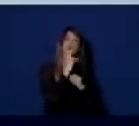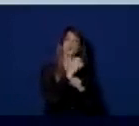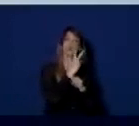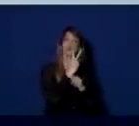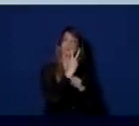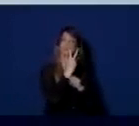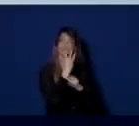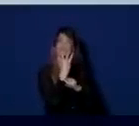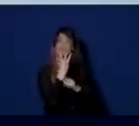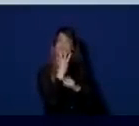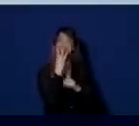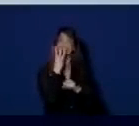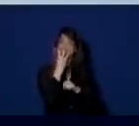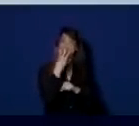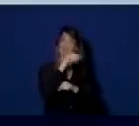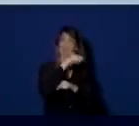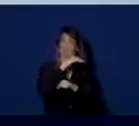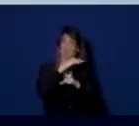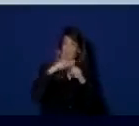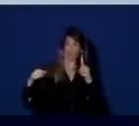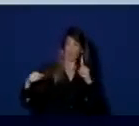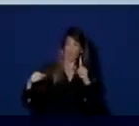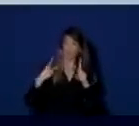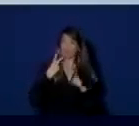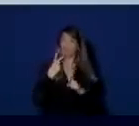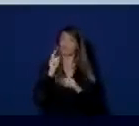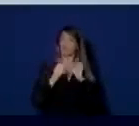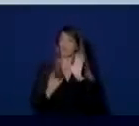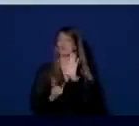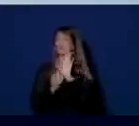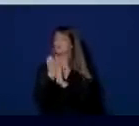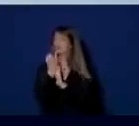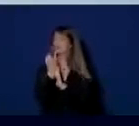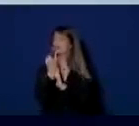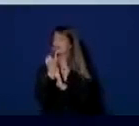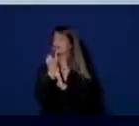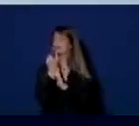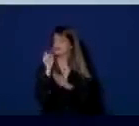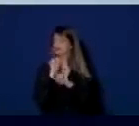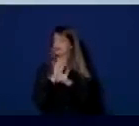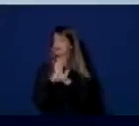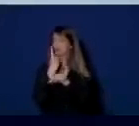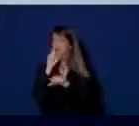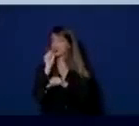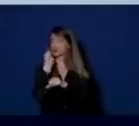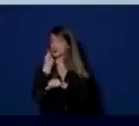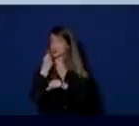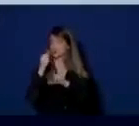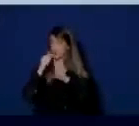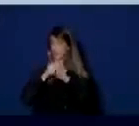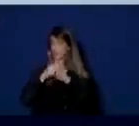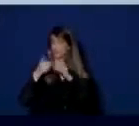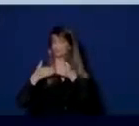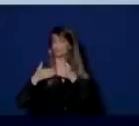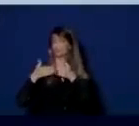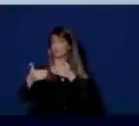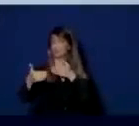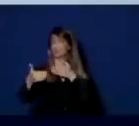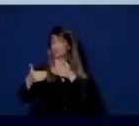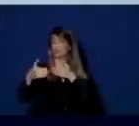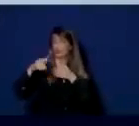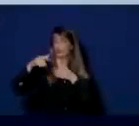2023 a 3,5%. Hoje ele está dizendo o seguinte, que a inflação esperada para os próximos 18 meses é um pouco